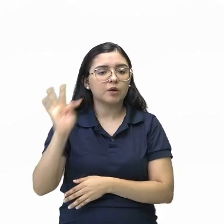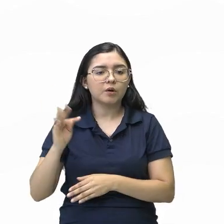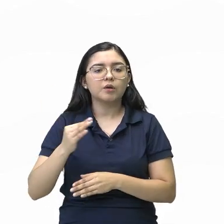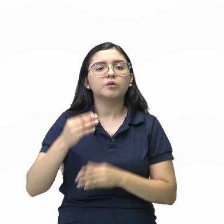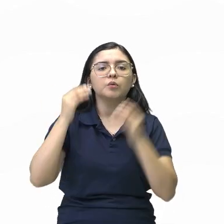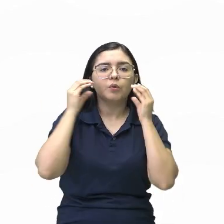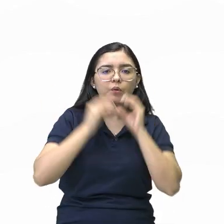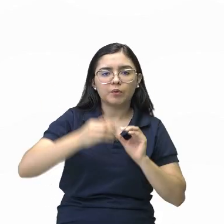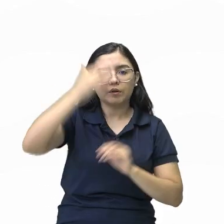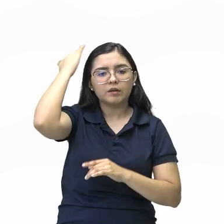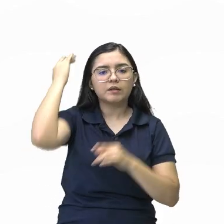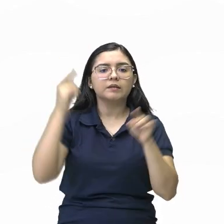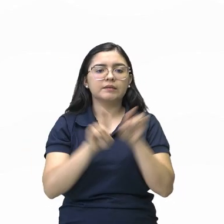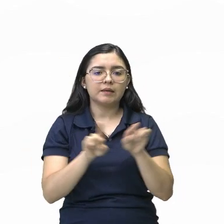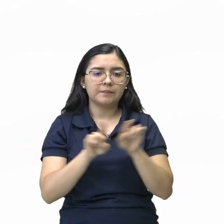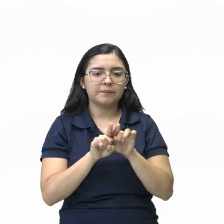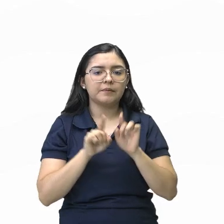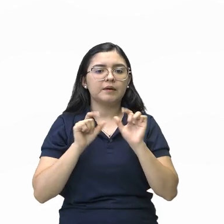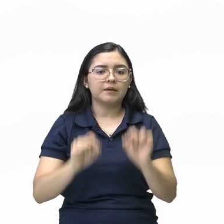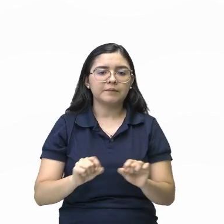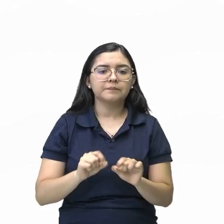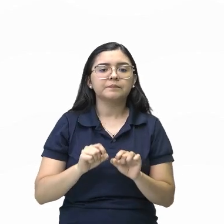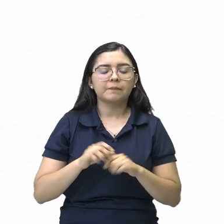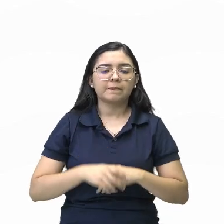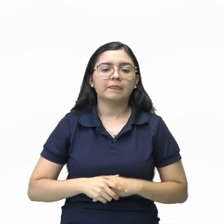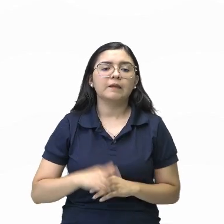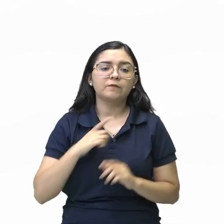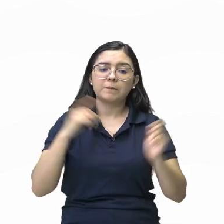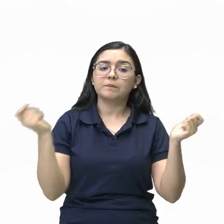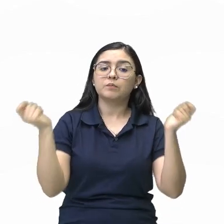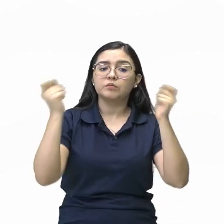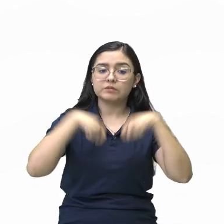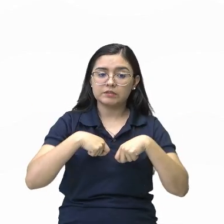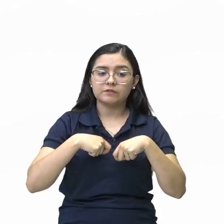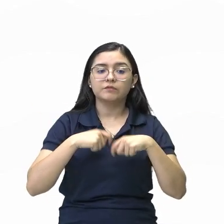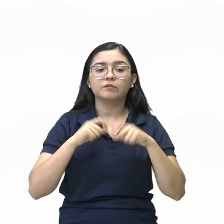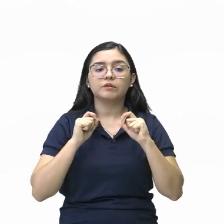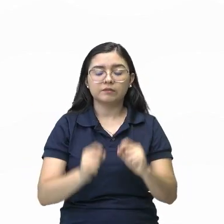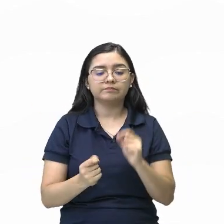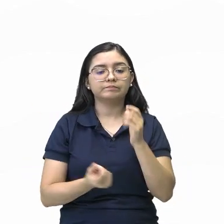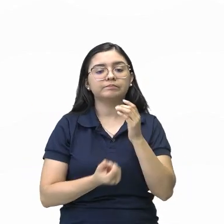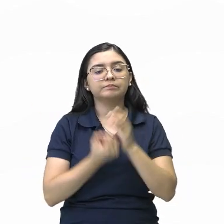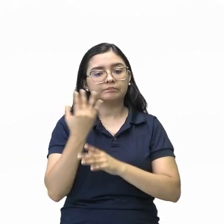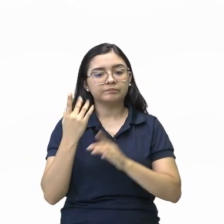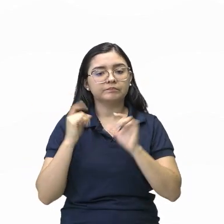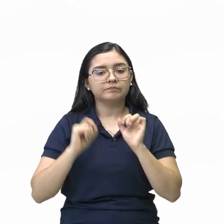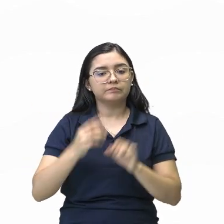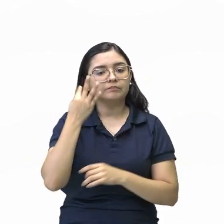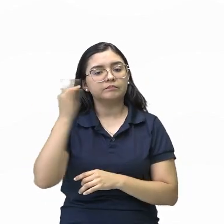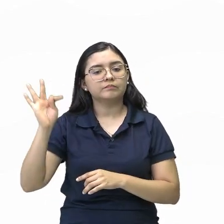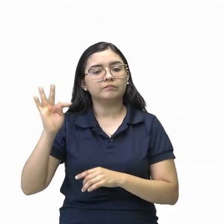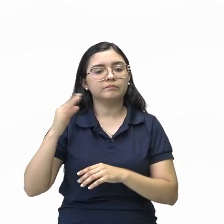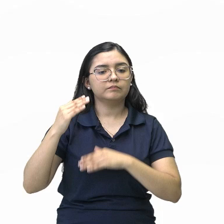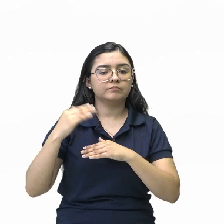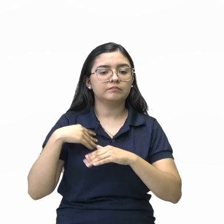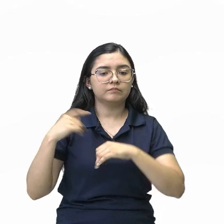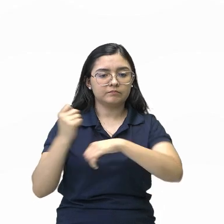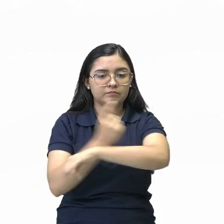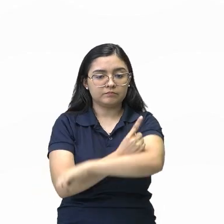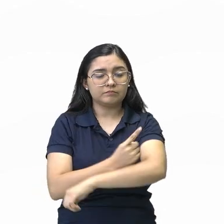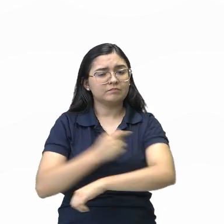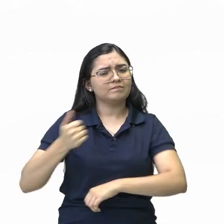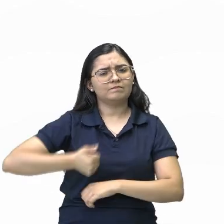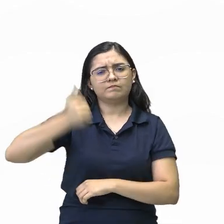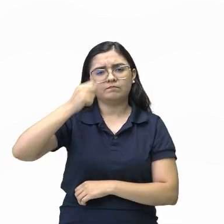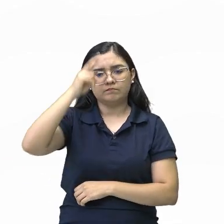Darwin e o Lamarck, que foi possível formular teorias da evolução pela primeira vez na história. Nós